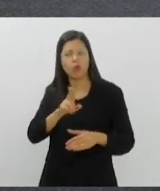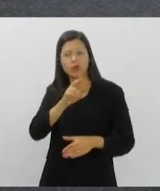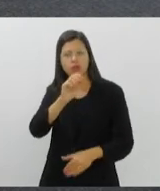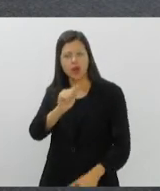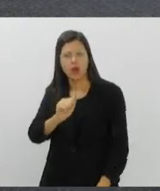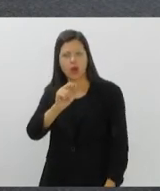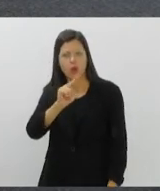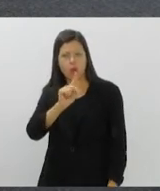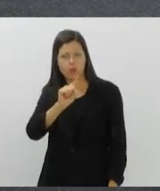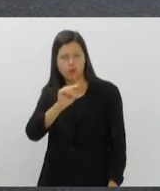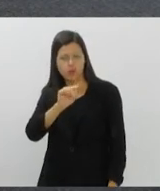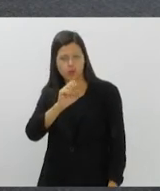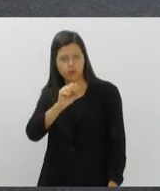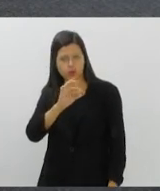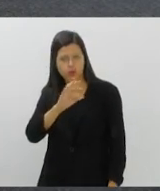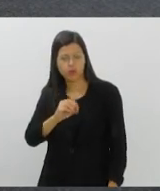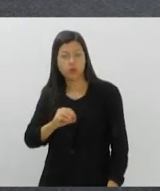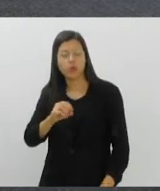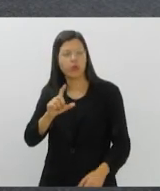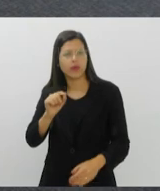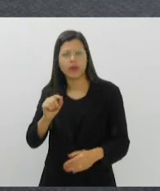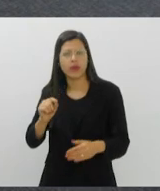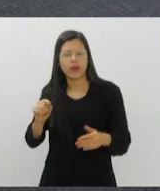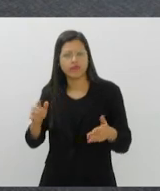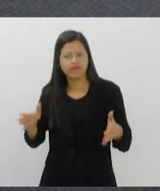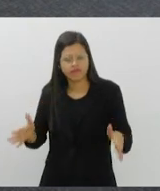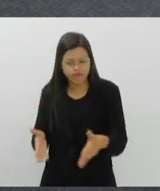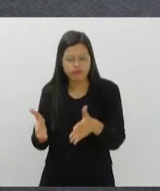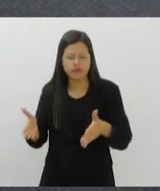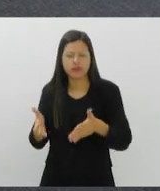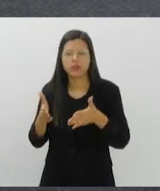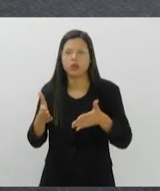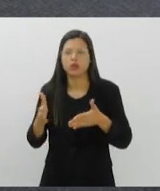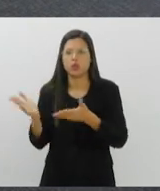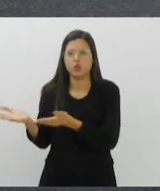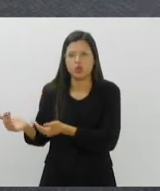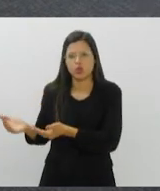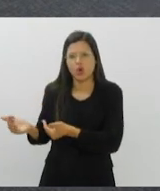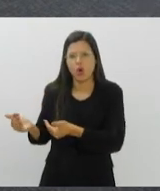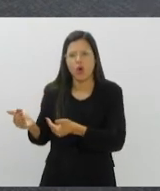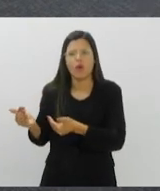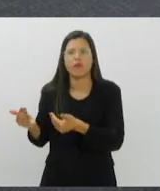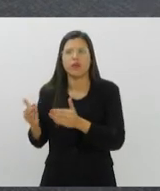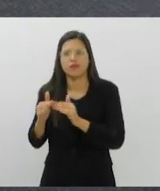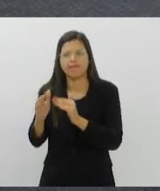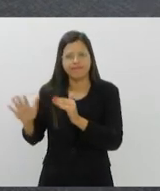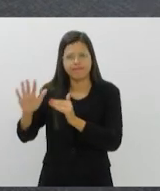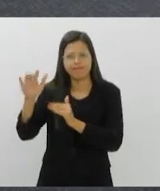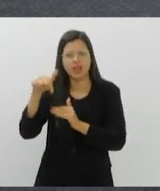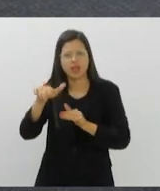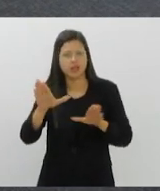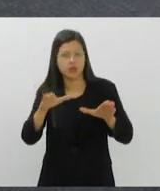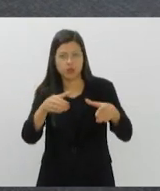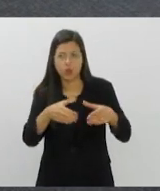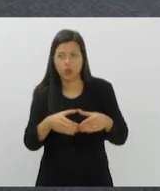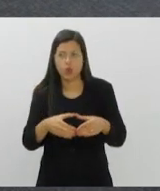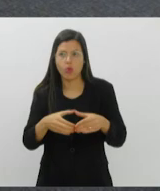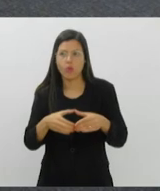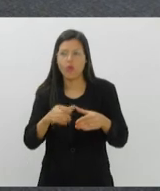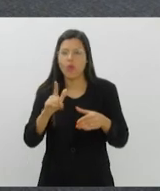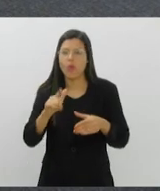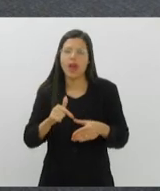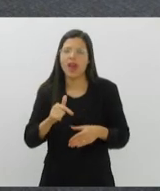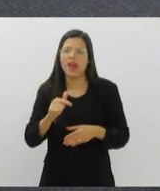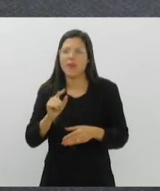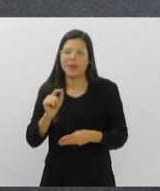desperta talentos de jovens do subúrbio e de várias comunidades aqui. Esse grupo, ele é formado por amadores, no sentido,